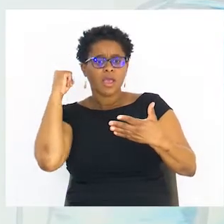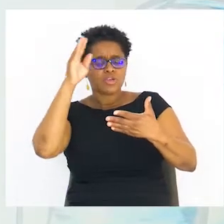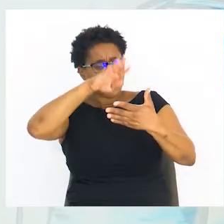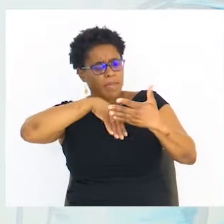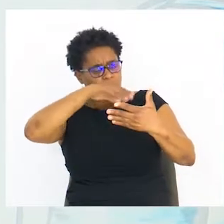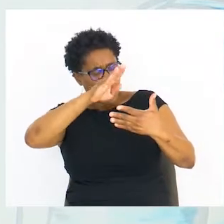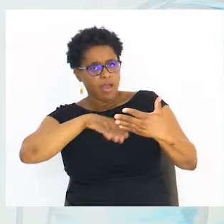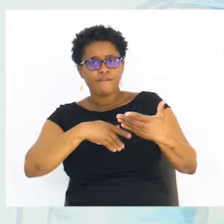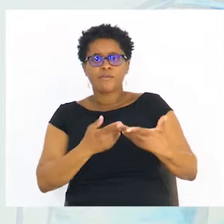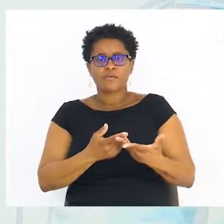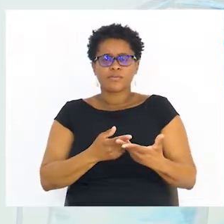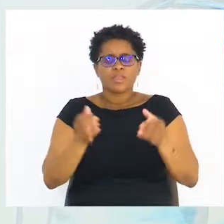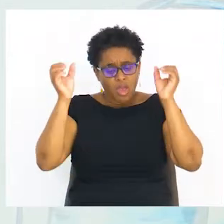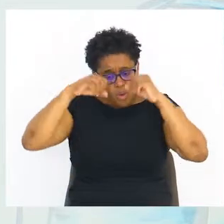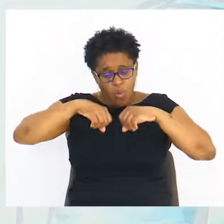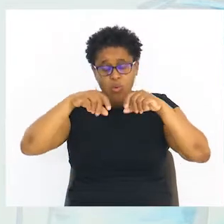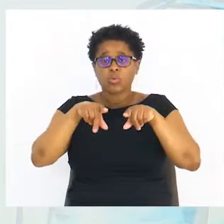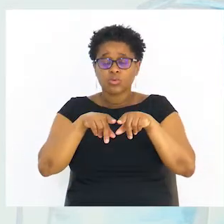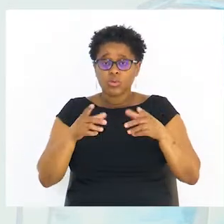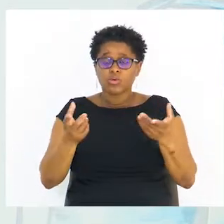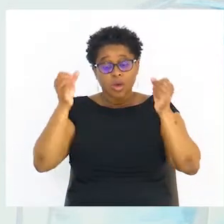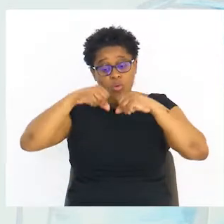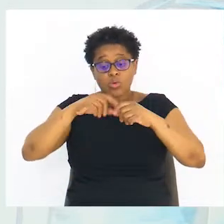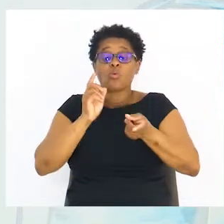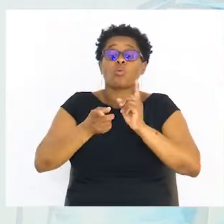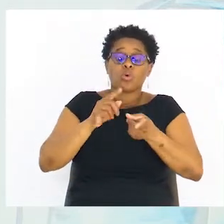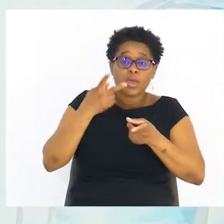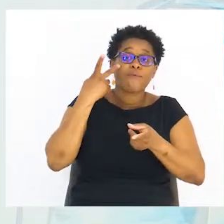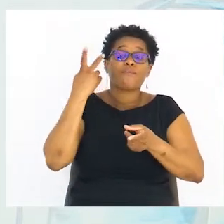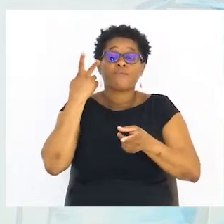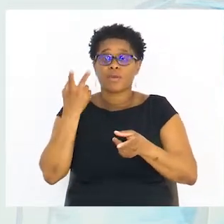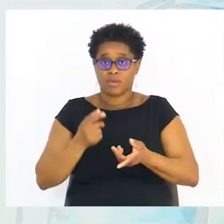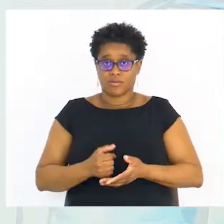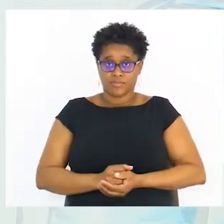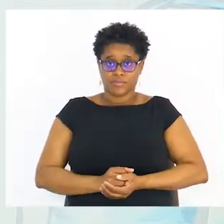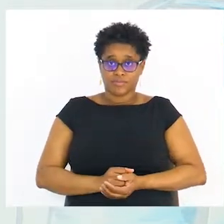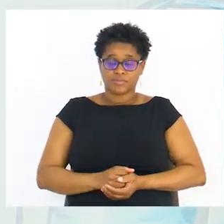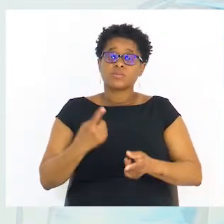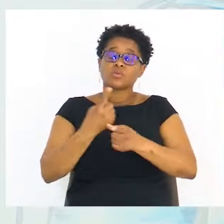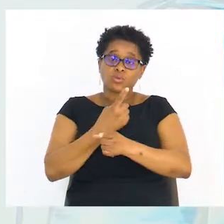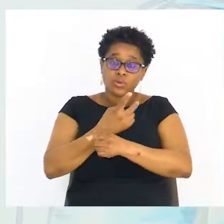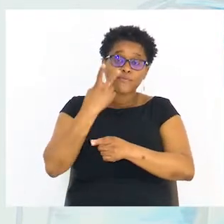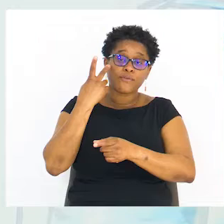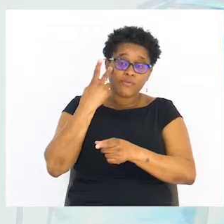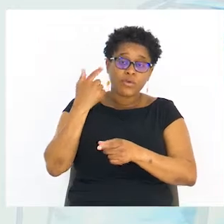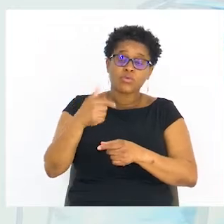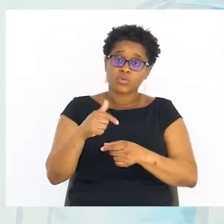Eles pintavam de acordo com aquilo que viviam. Os